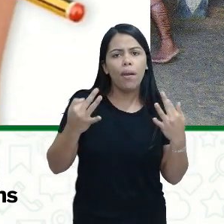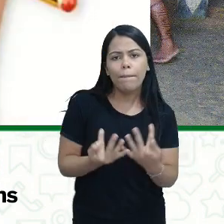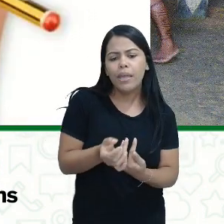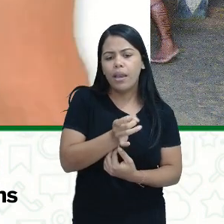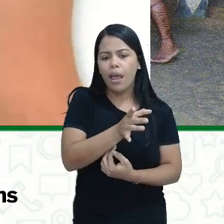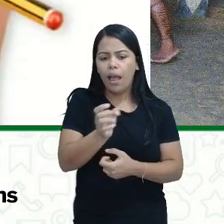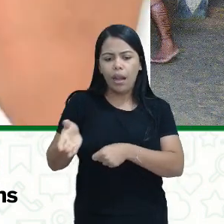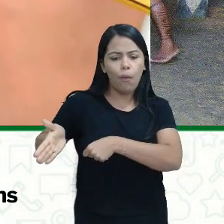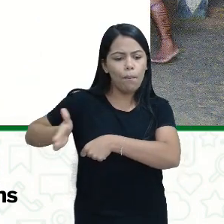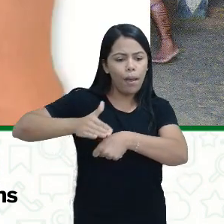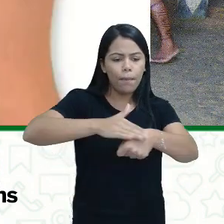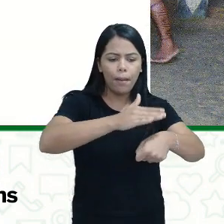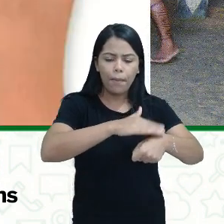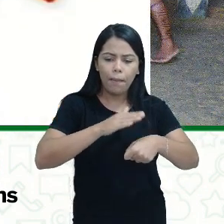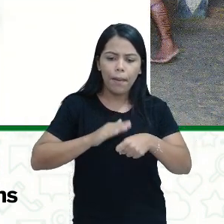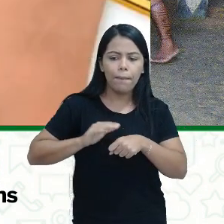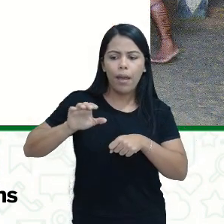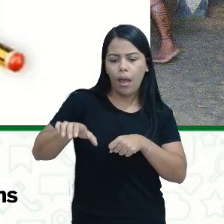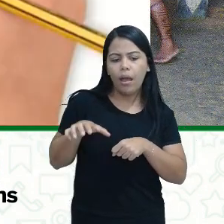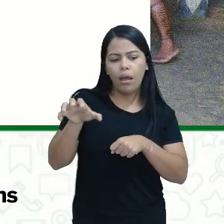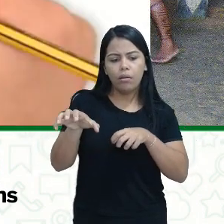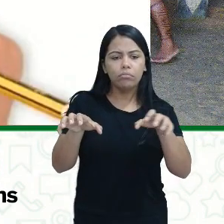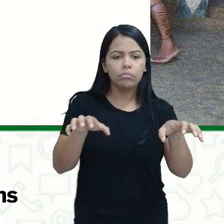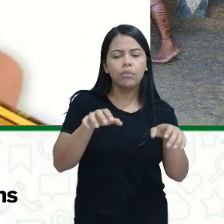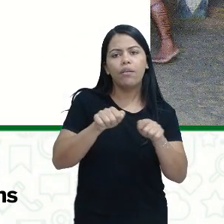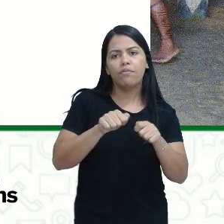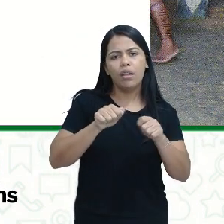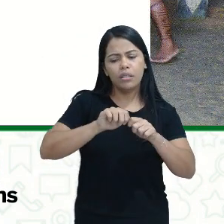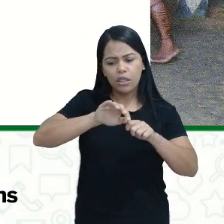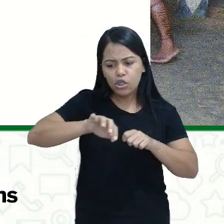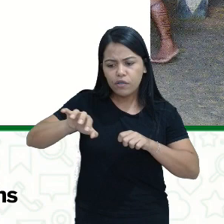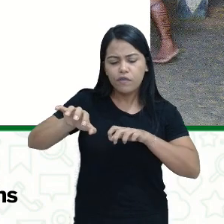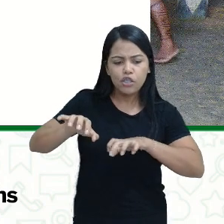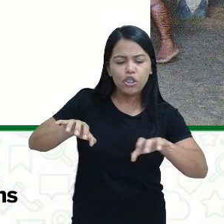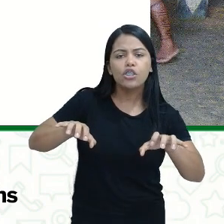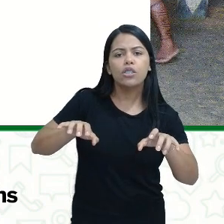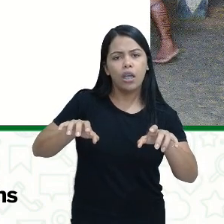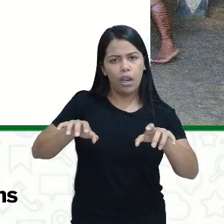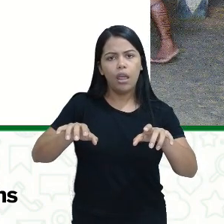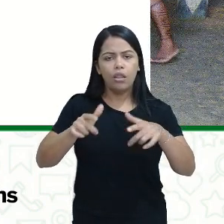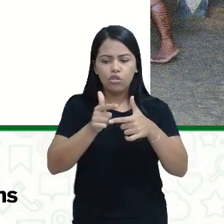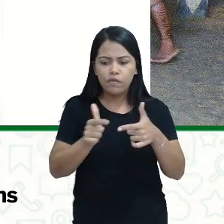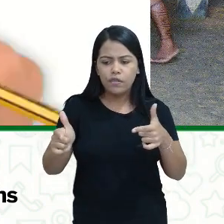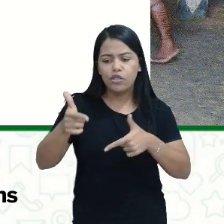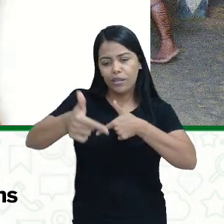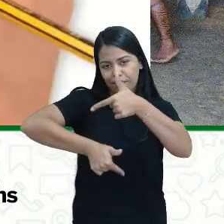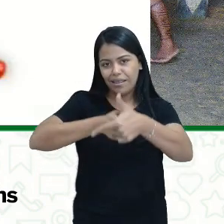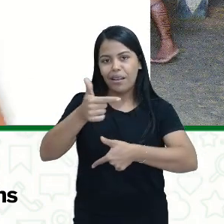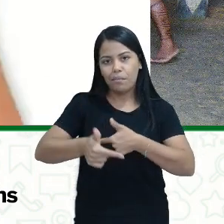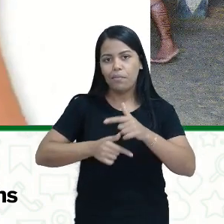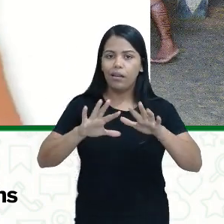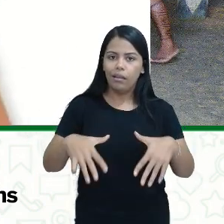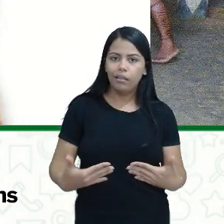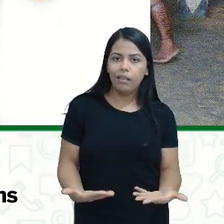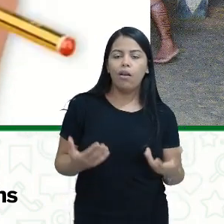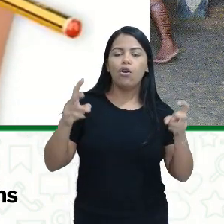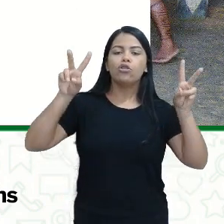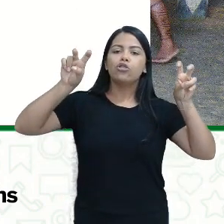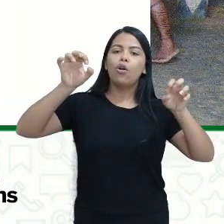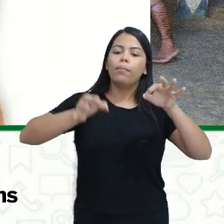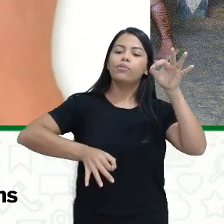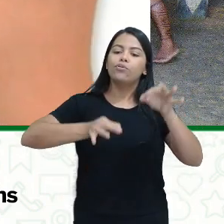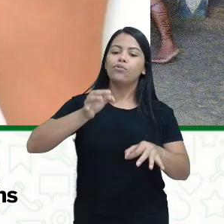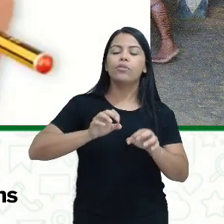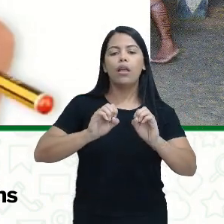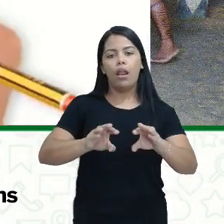capacidades individuais, no que chamamos de divisão natural do trabalho. Sobre a noção de justiça e educação, nós